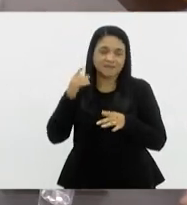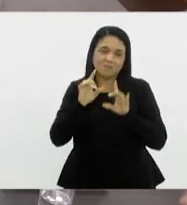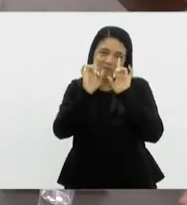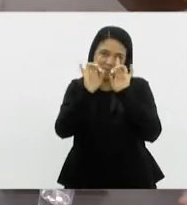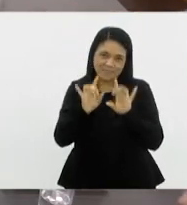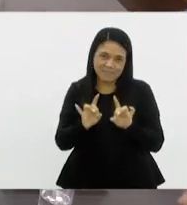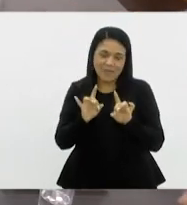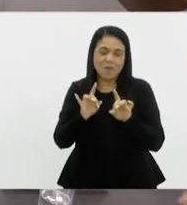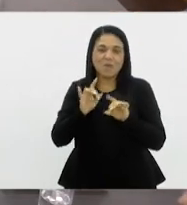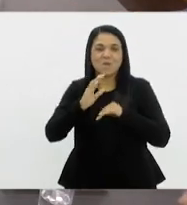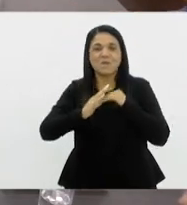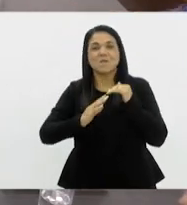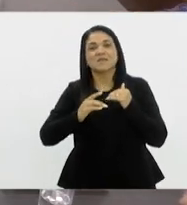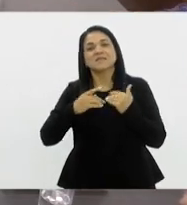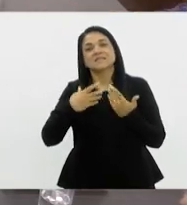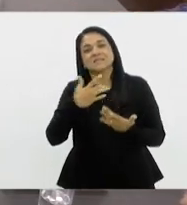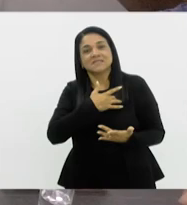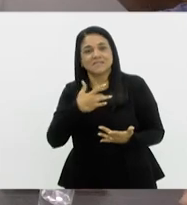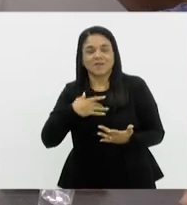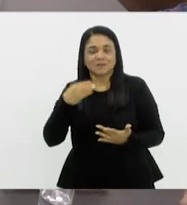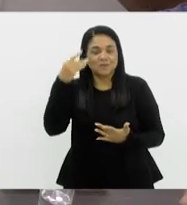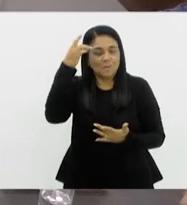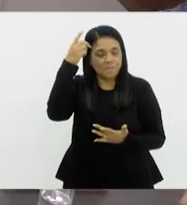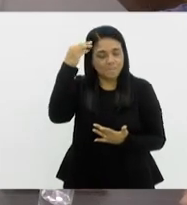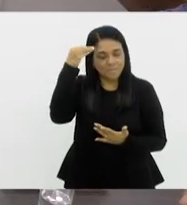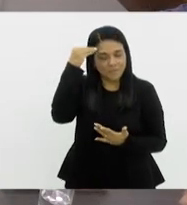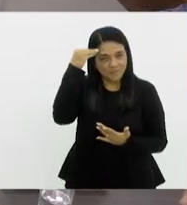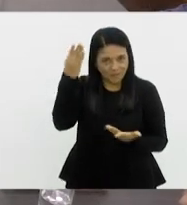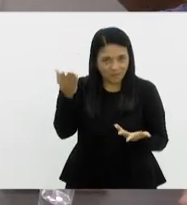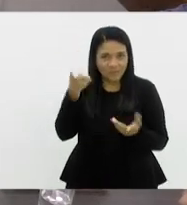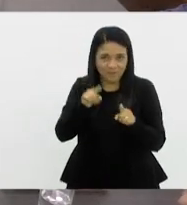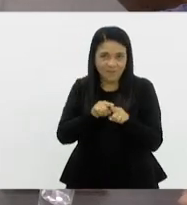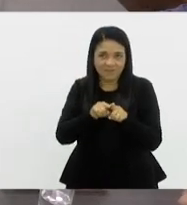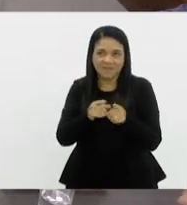seria oportuno o voto dele. Deputado Luiz Paulo.